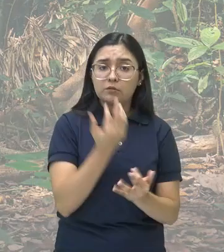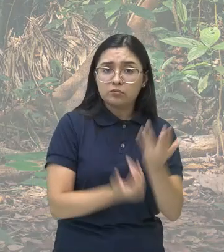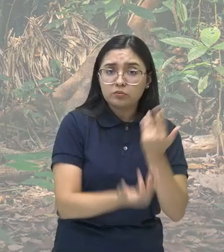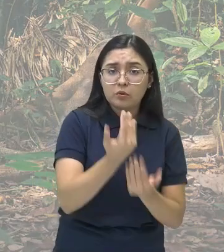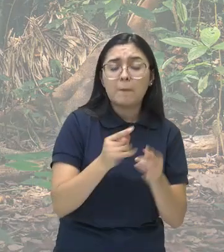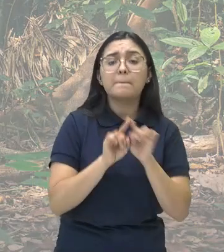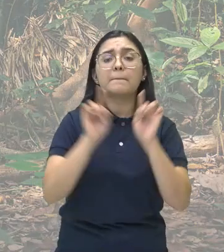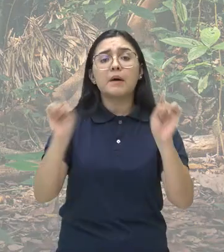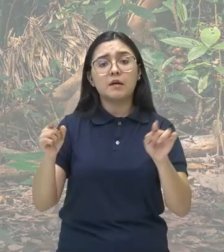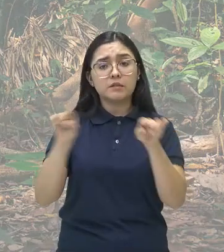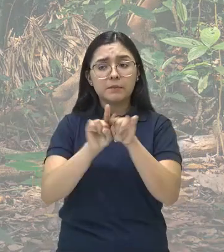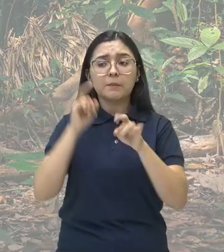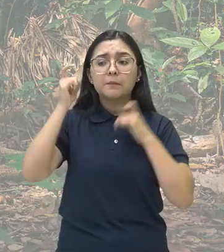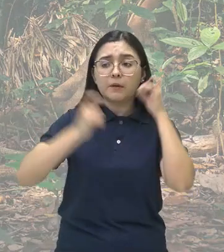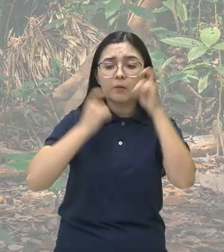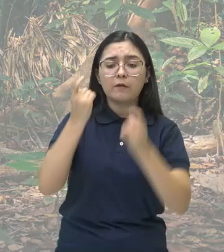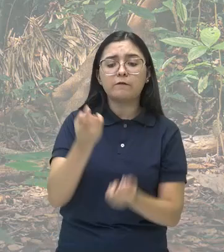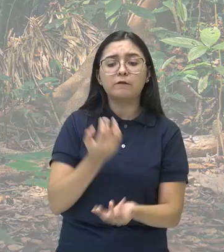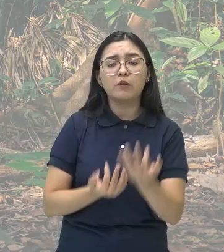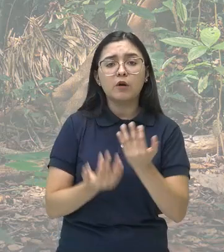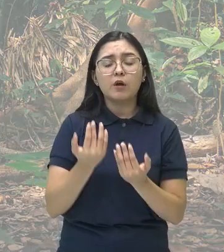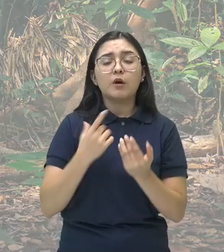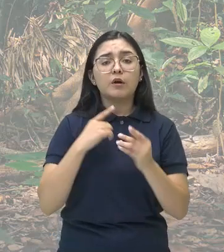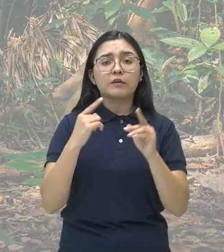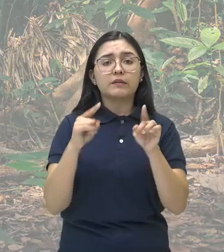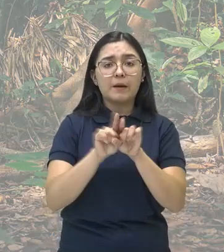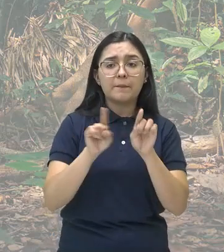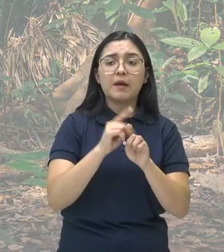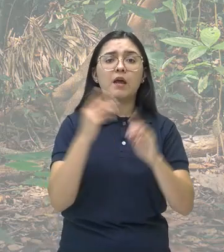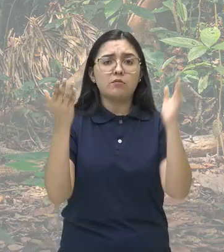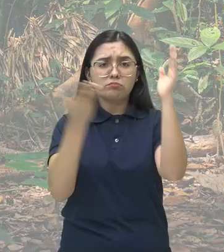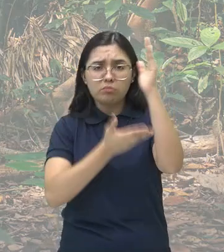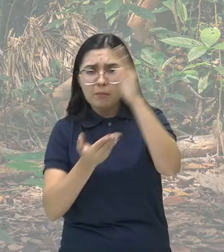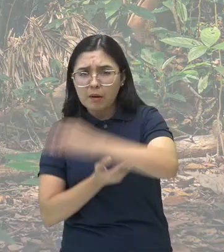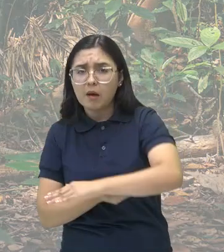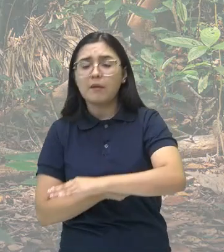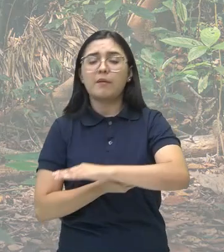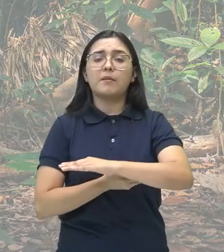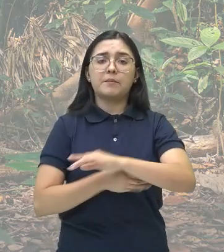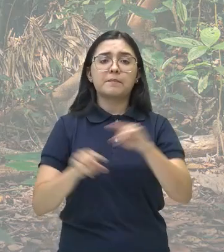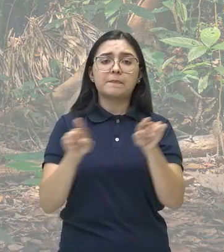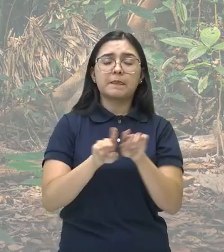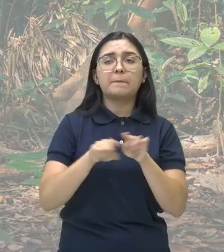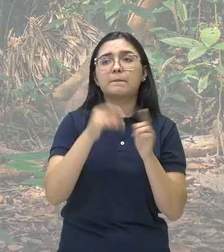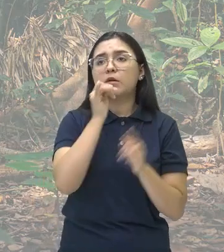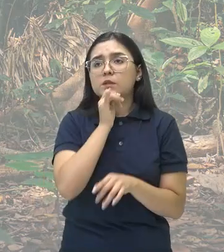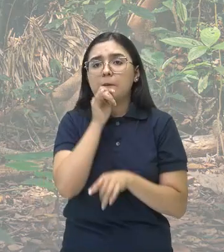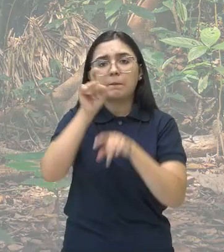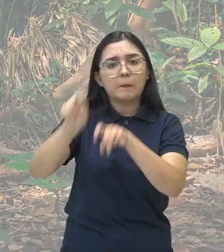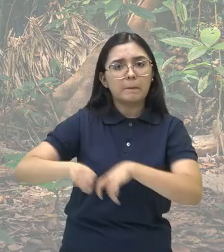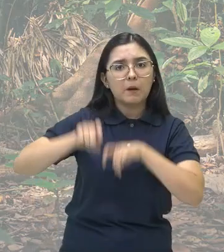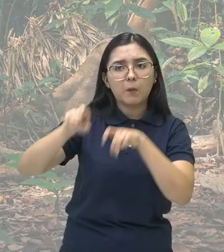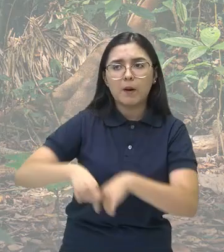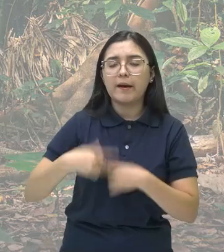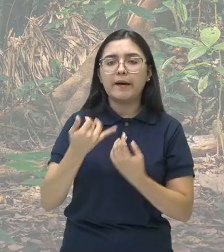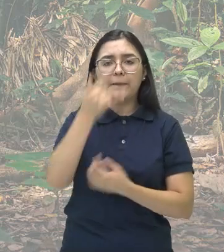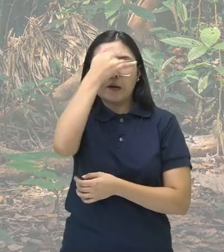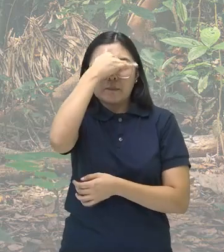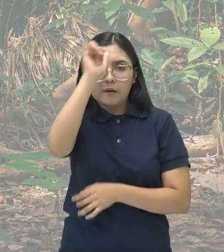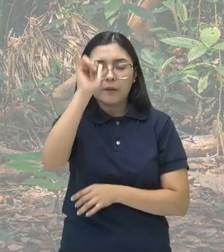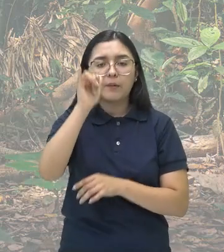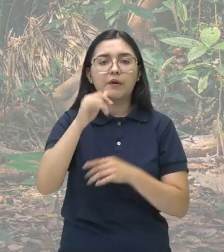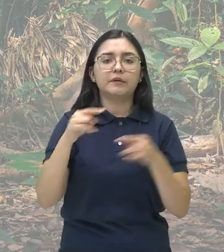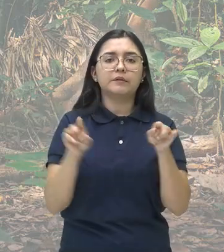queimada, mas eu vou me preocupar com a floresta que também está sendo derrubada, por exemplo, para a agricultura, para a pecuária, de uma